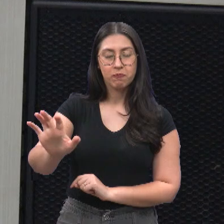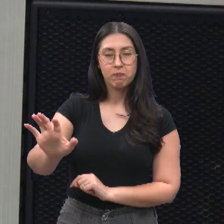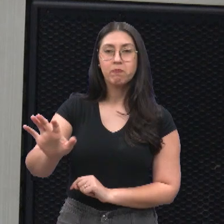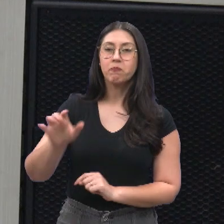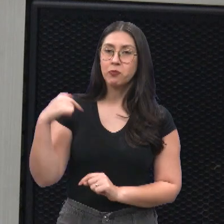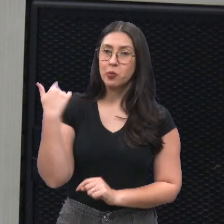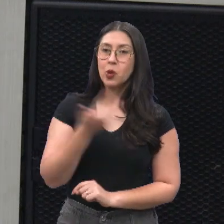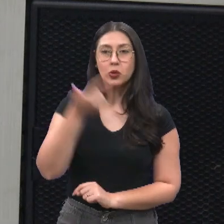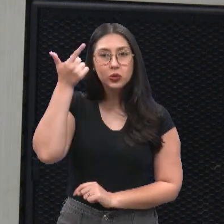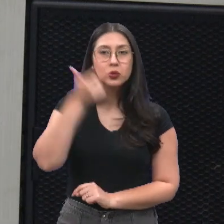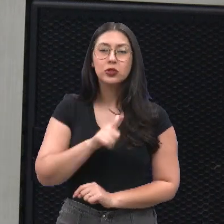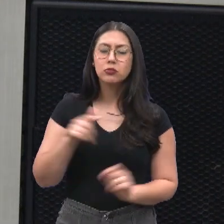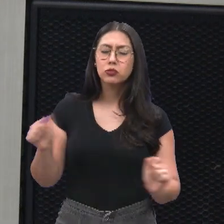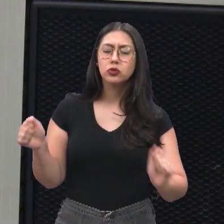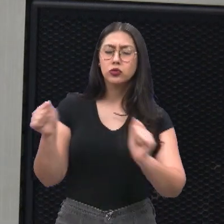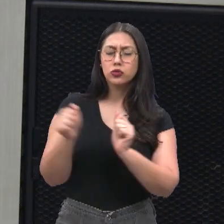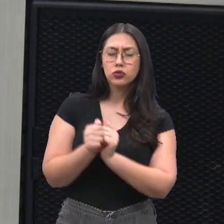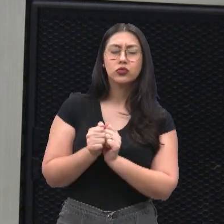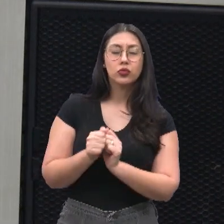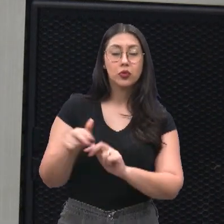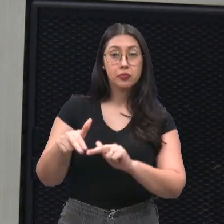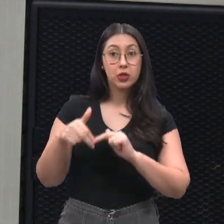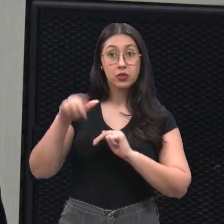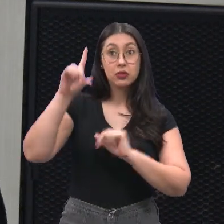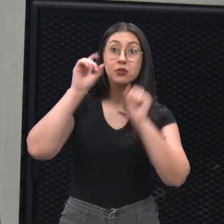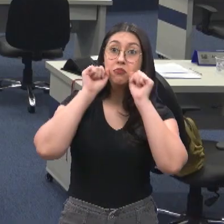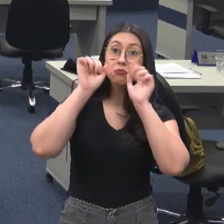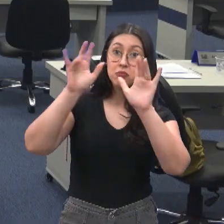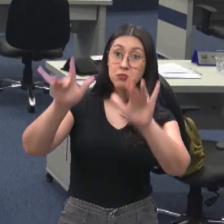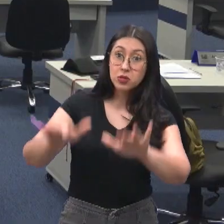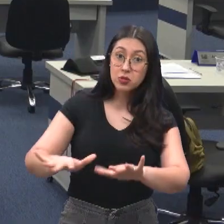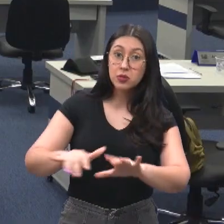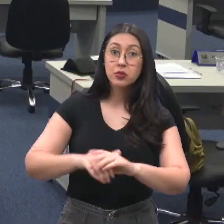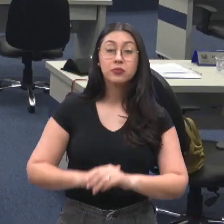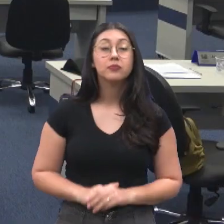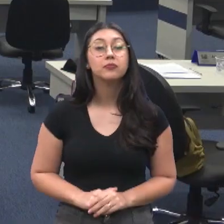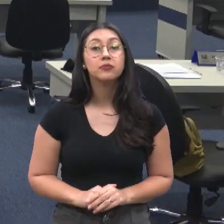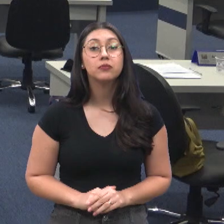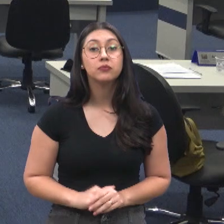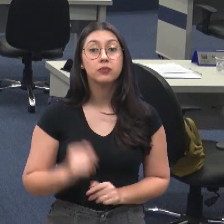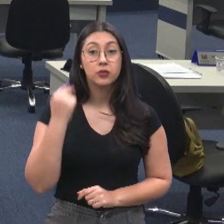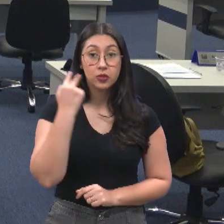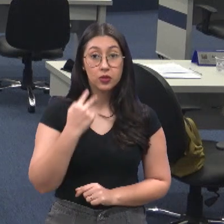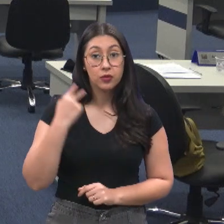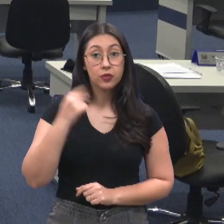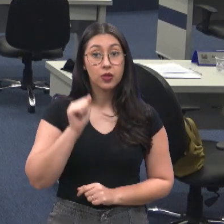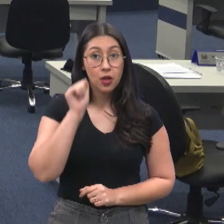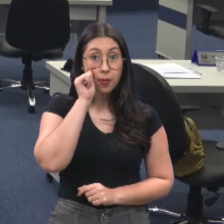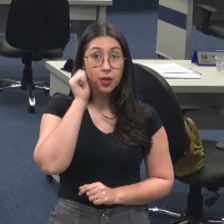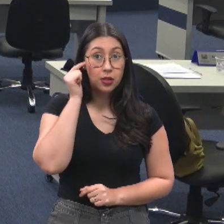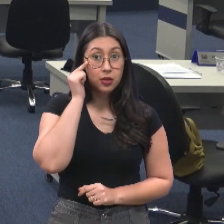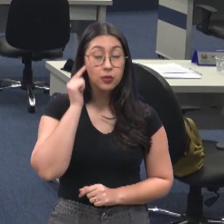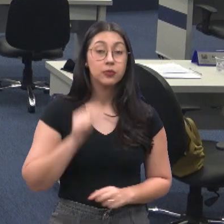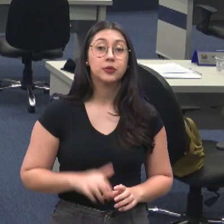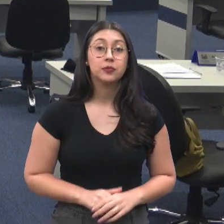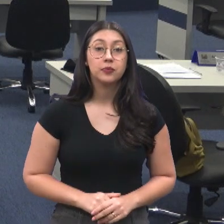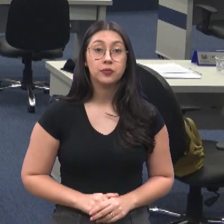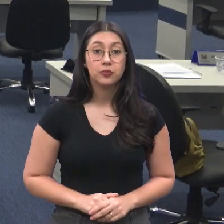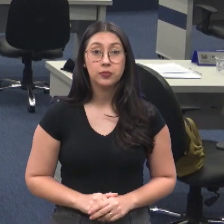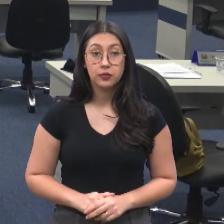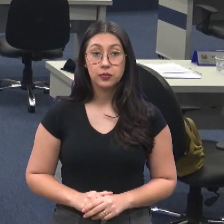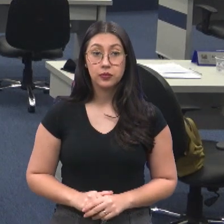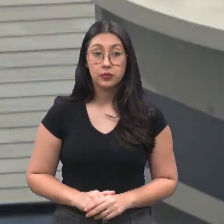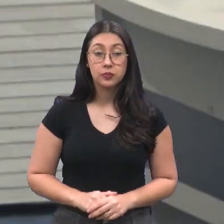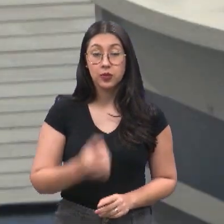conseguiu conquistar junto, então Deus abençoe cada um de vocês. Questão de ordem, a vereadora Amélia Não.